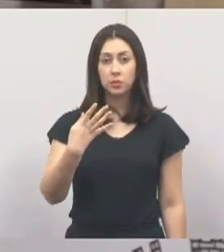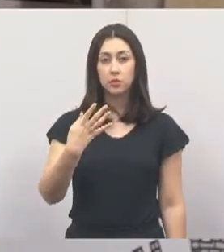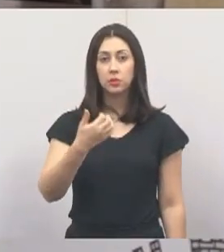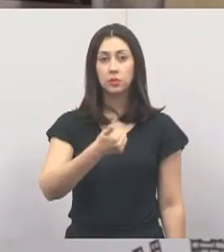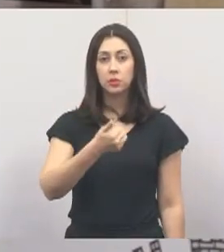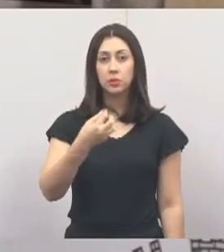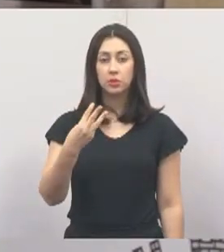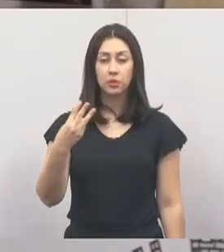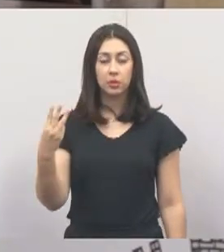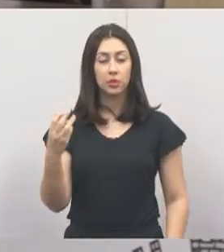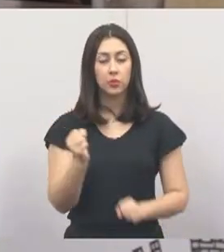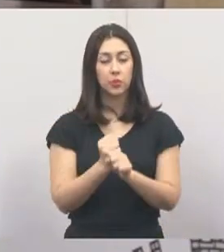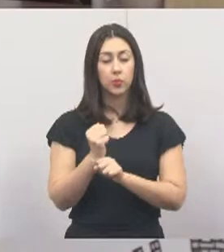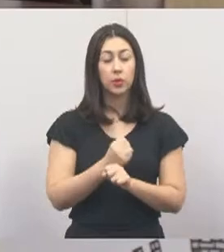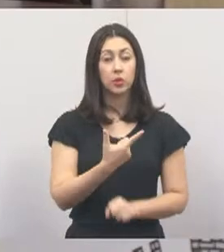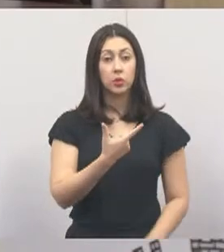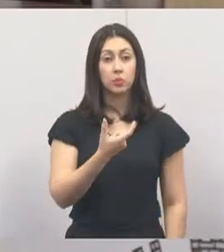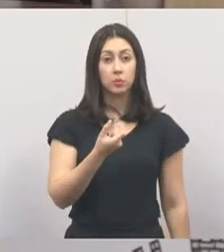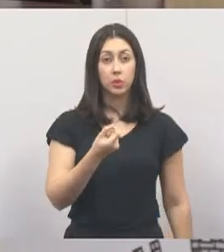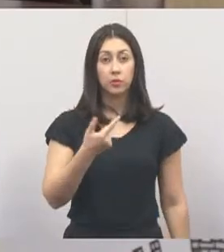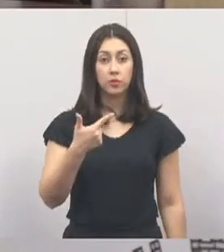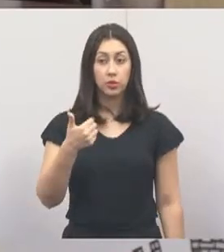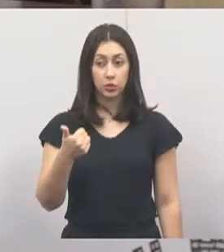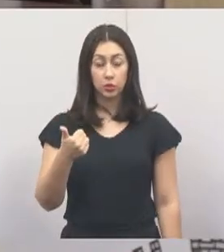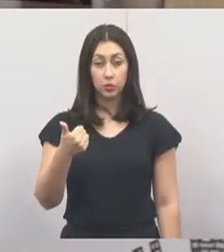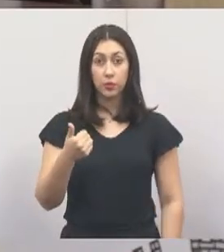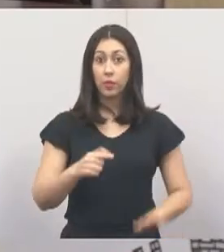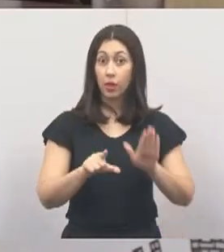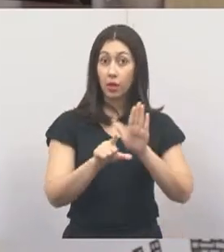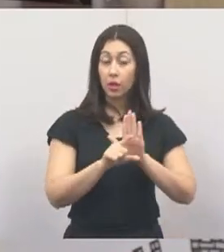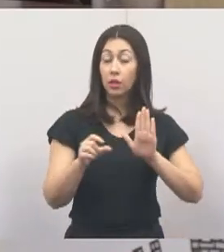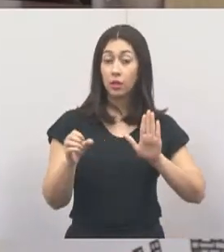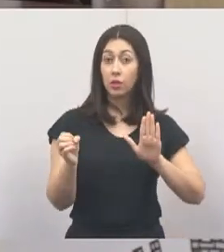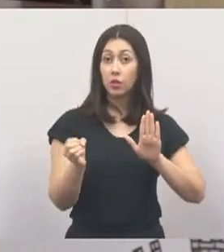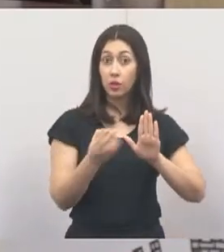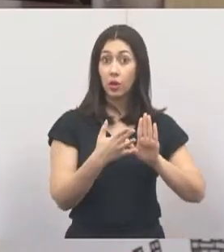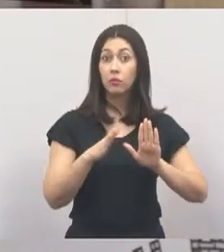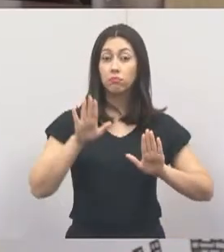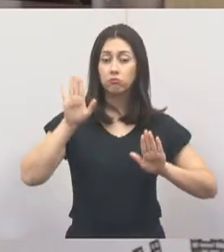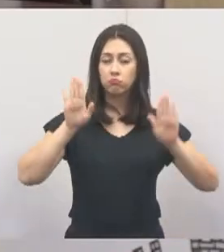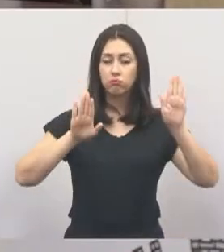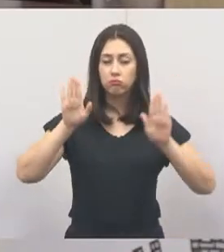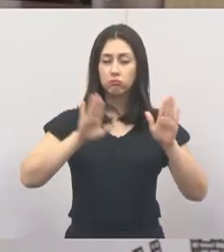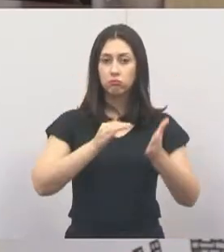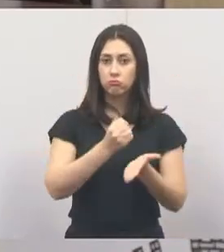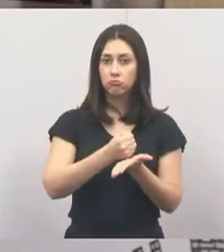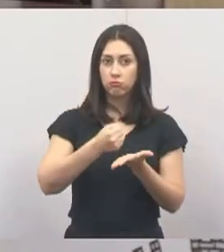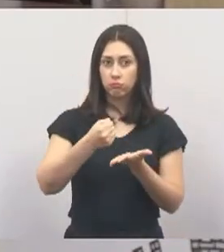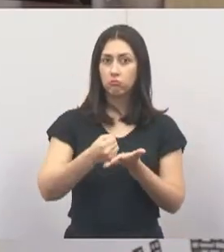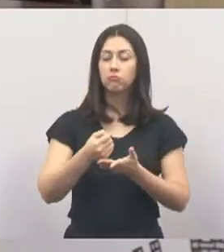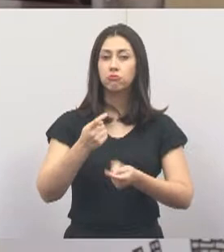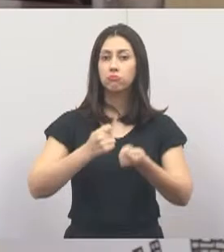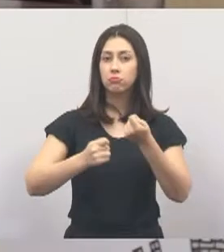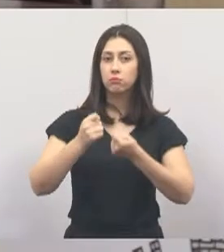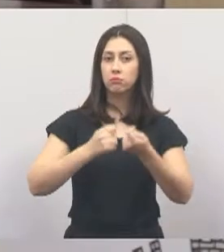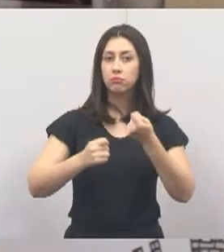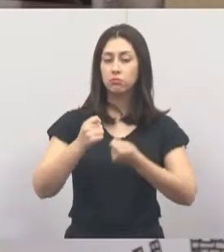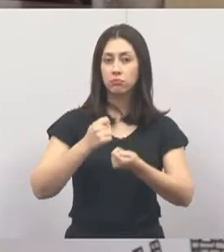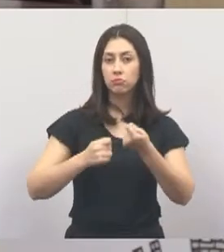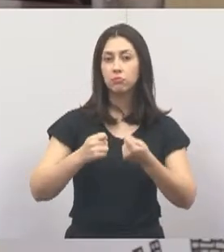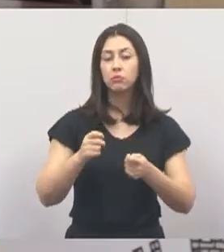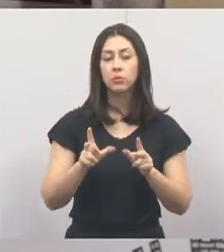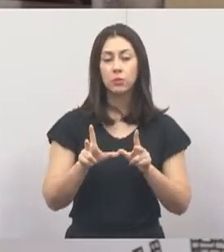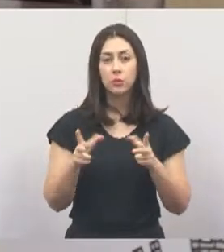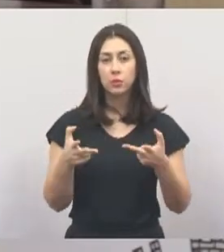14.133 de 2021, a nova Lei de Licitações e Contratos Administrativos no âmbito da